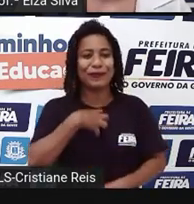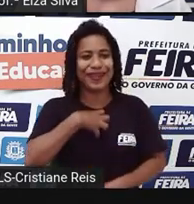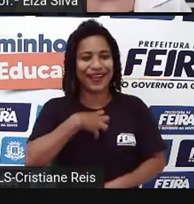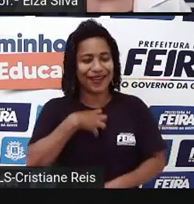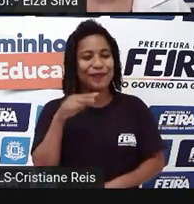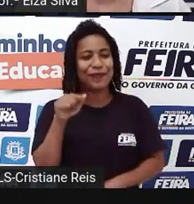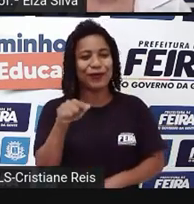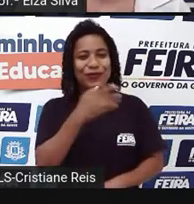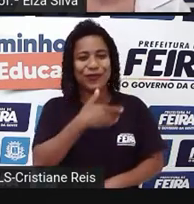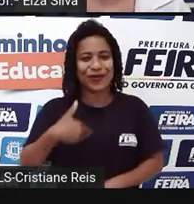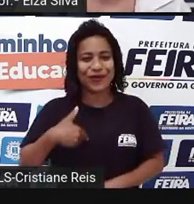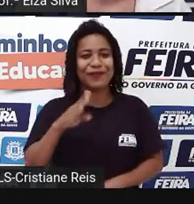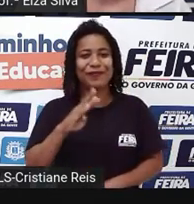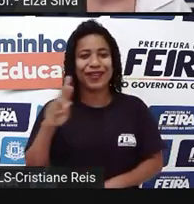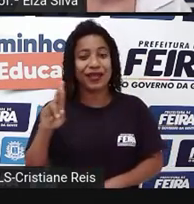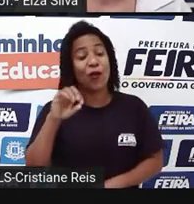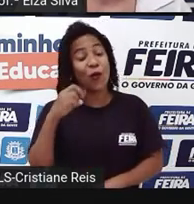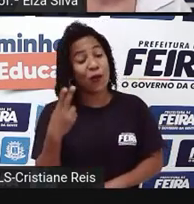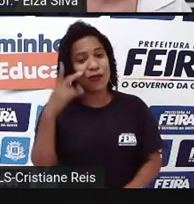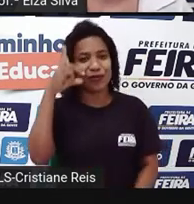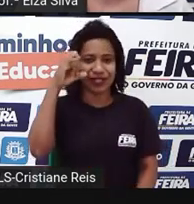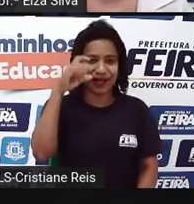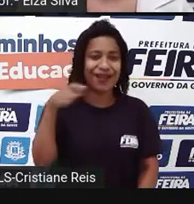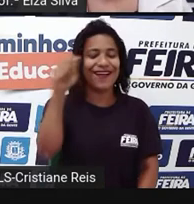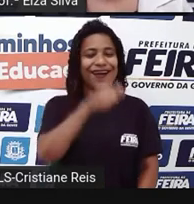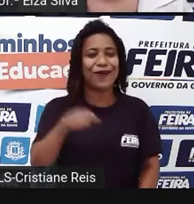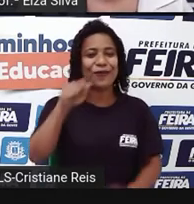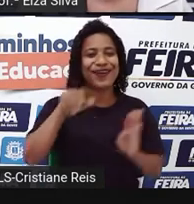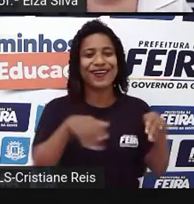feiradesantana.ba.gov.br ou Instagram,